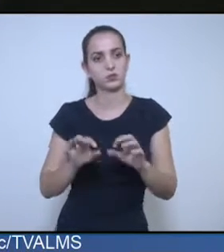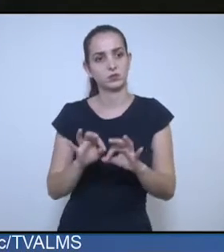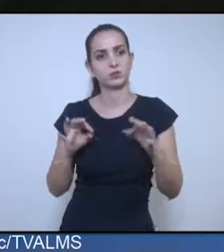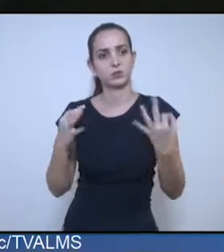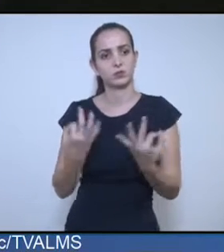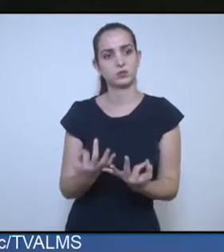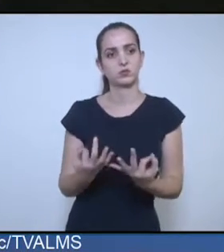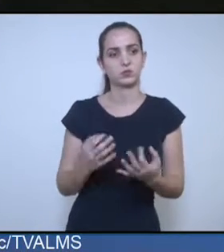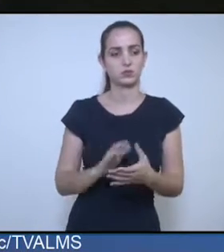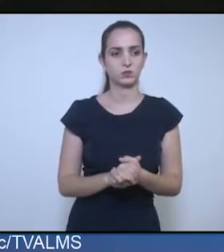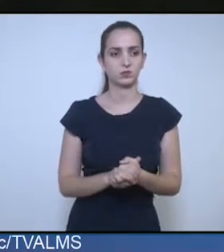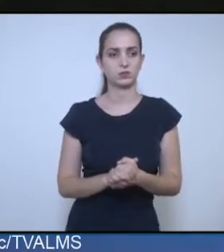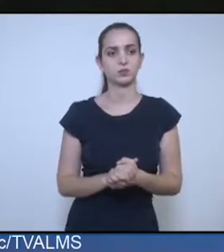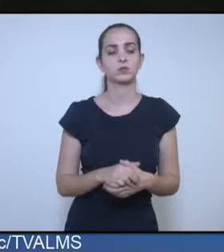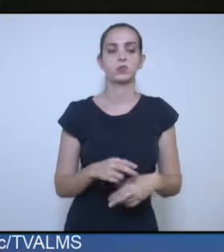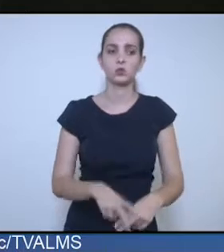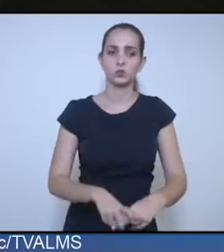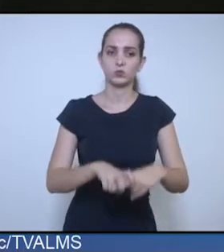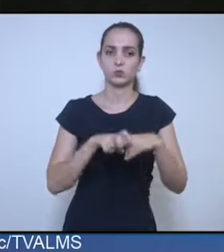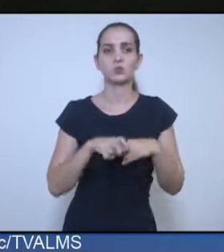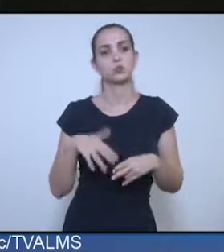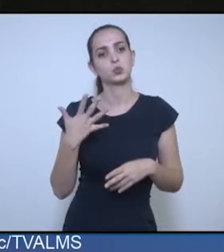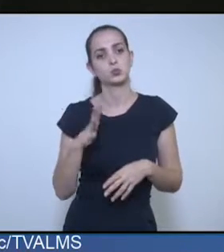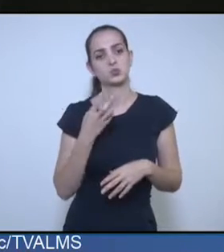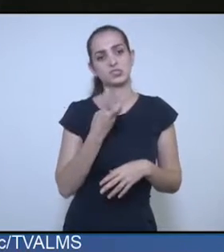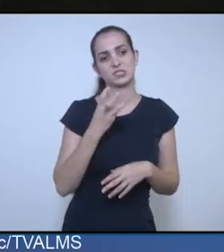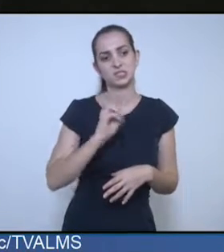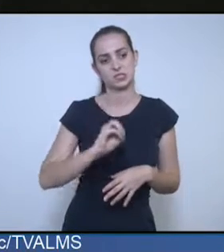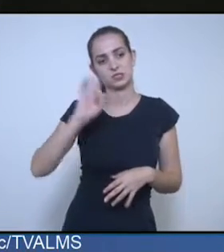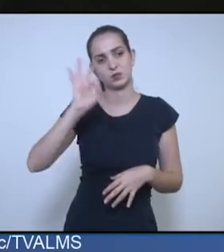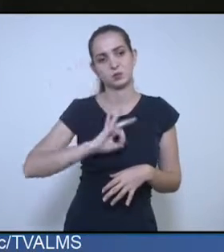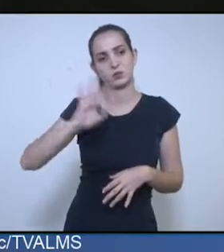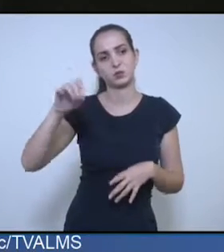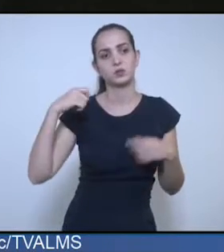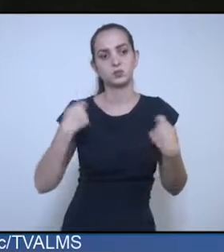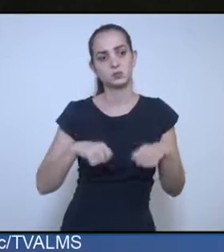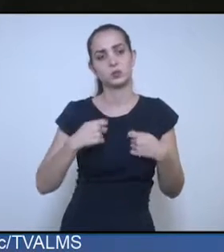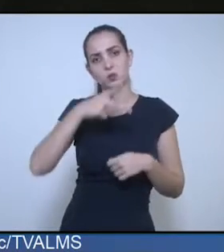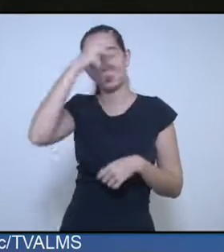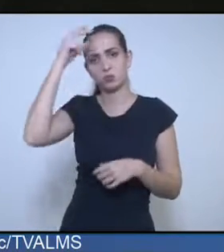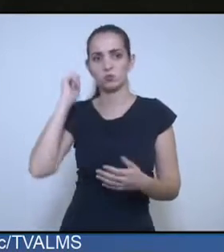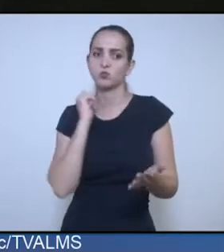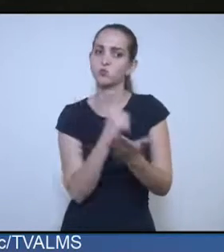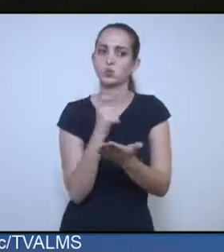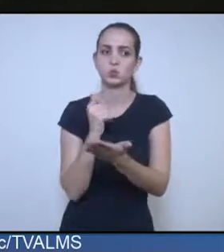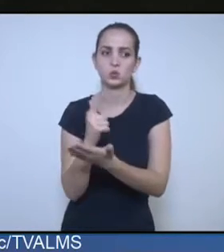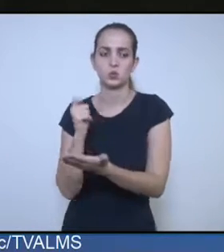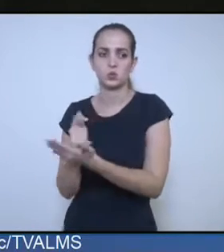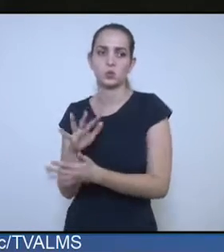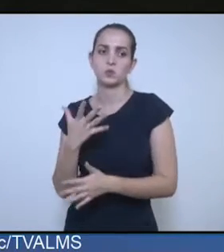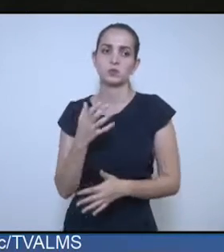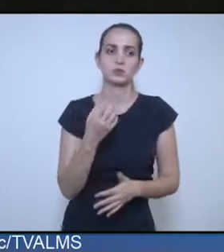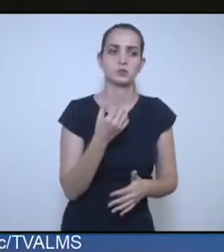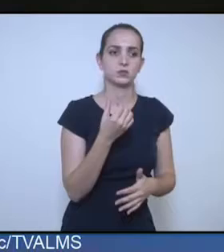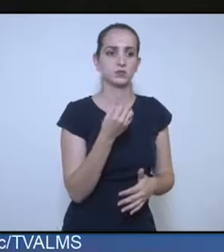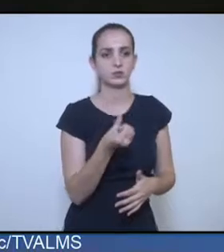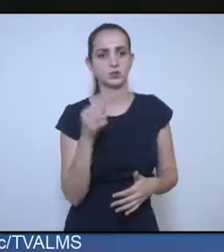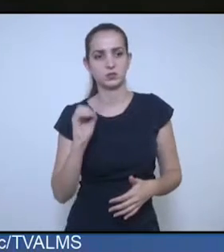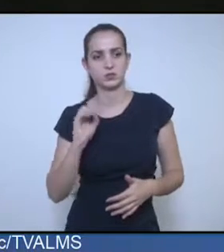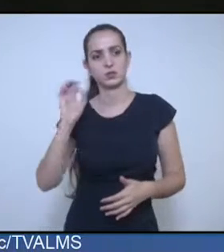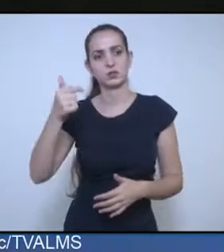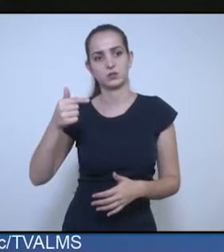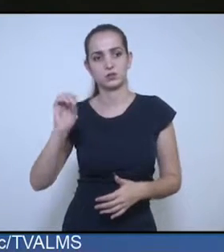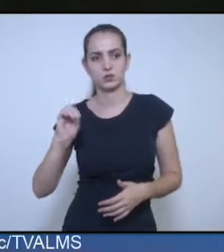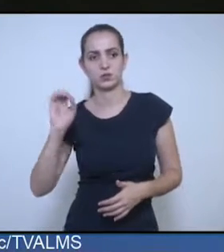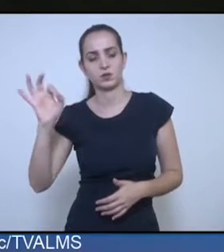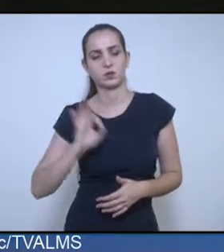ser da agricultura familiar, portanto, no mínimo 30%. Tem prefeitura que pode comprar e compra 60%, 70%.